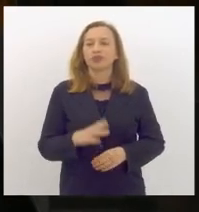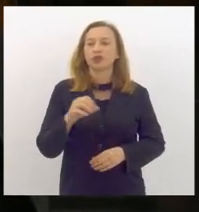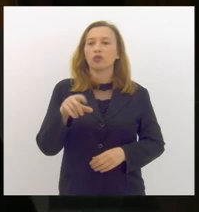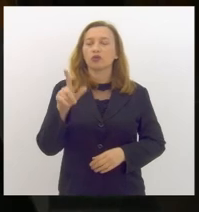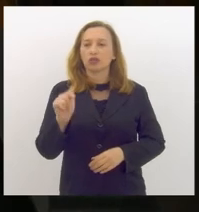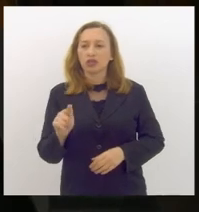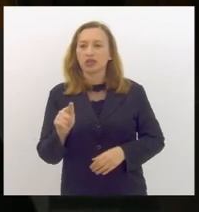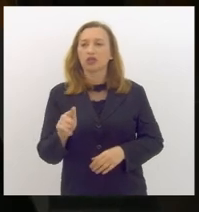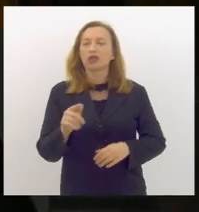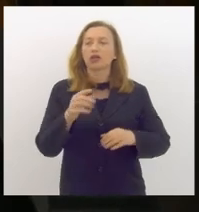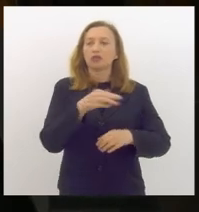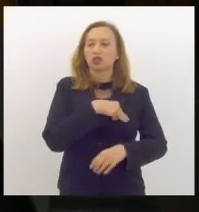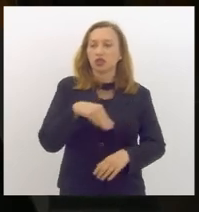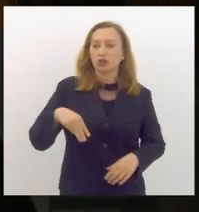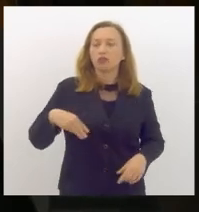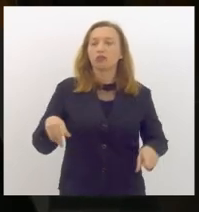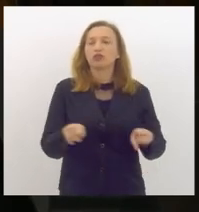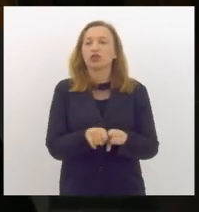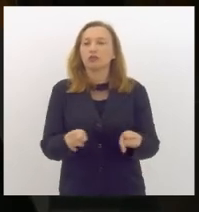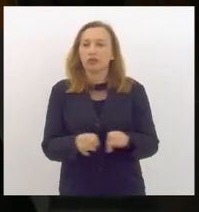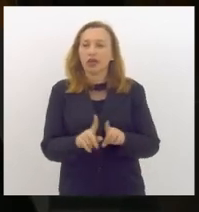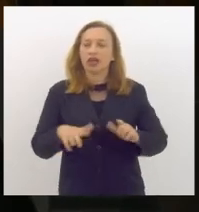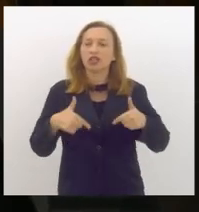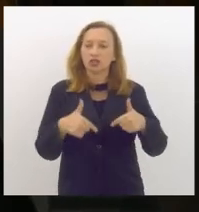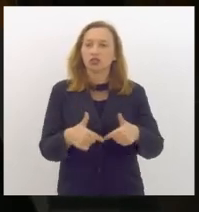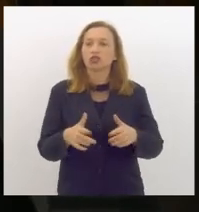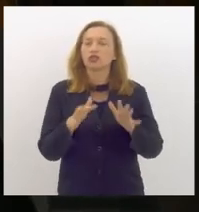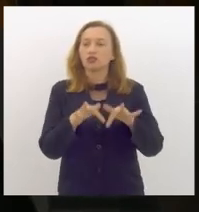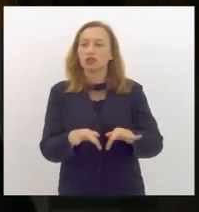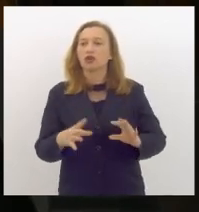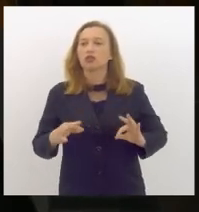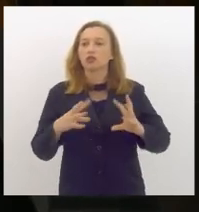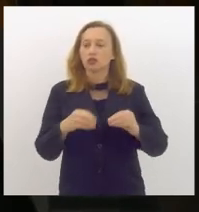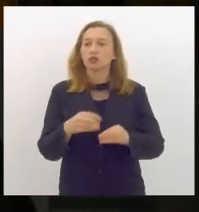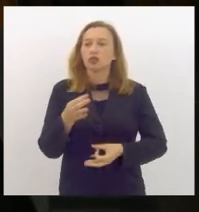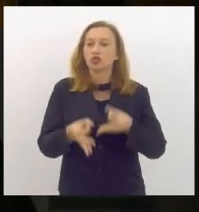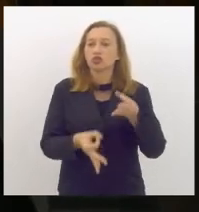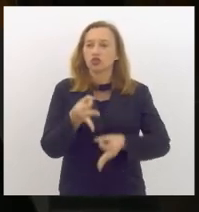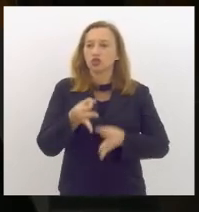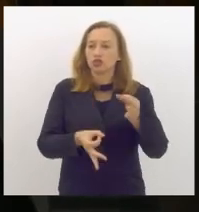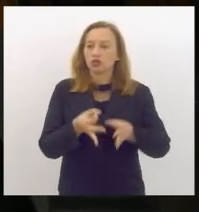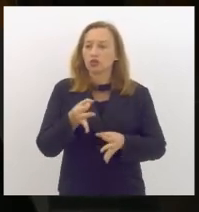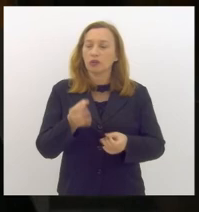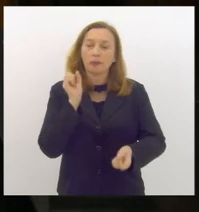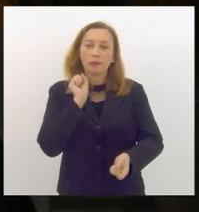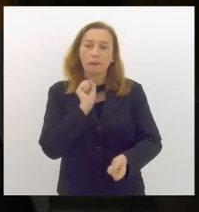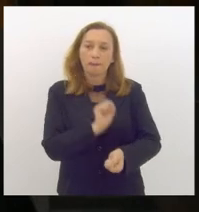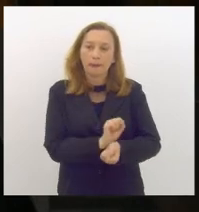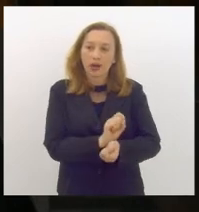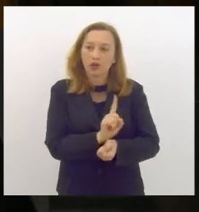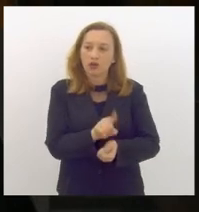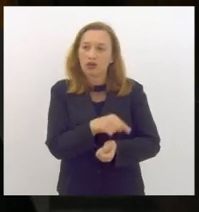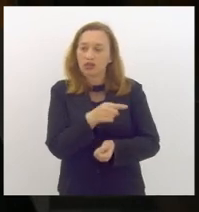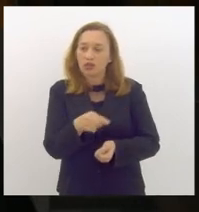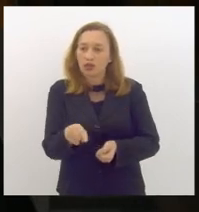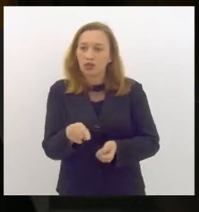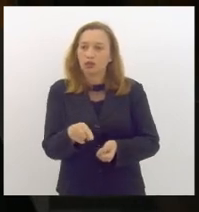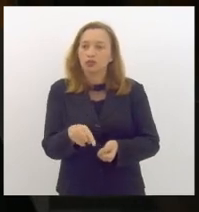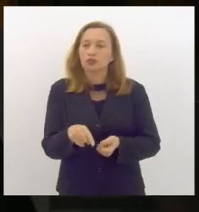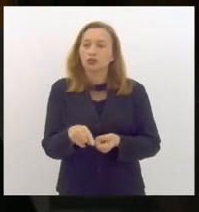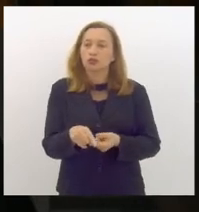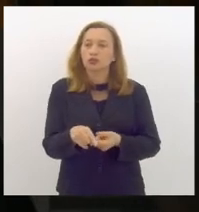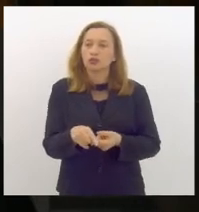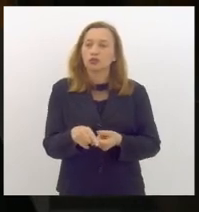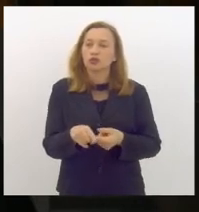o Ministério Público também se manifestou, e, no final das contas, a Justiça suspendeu os efeitos